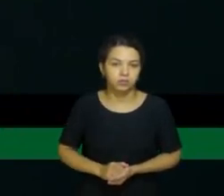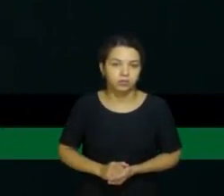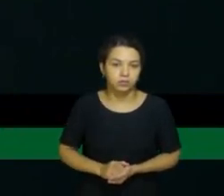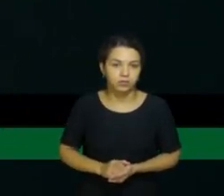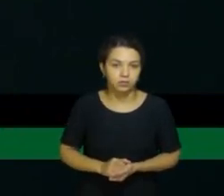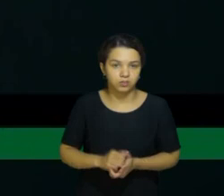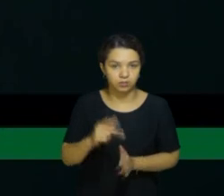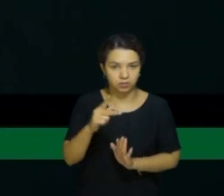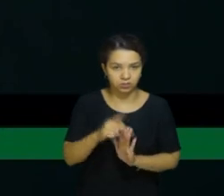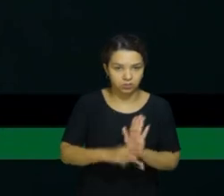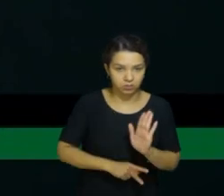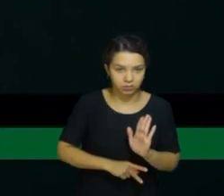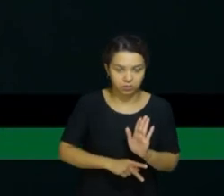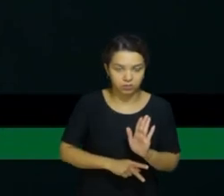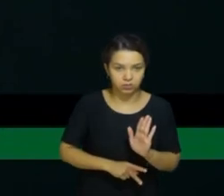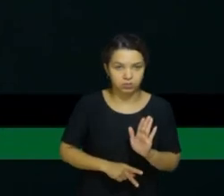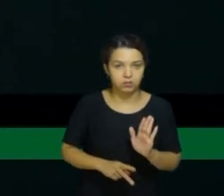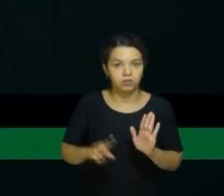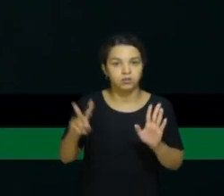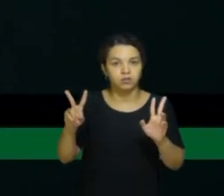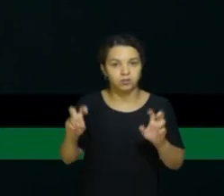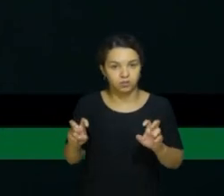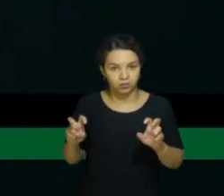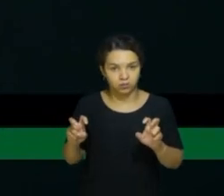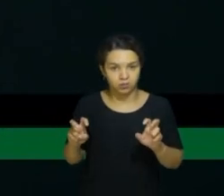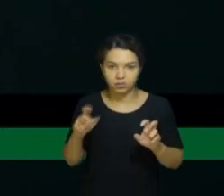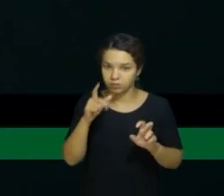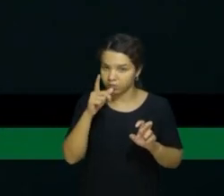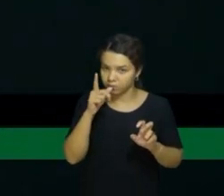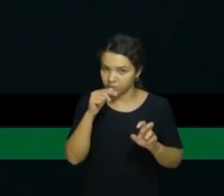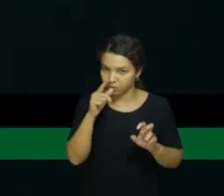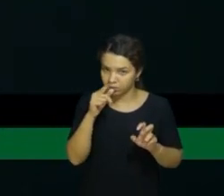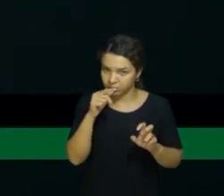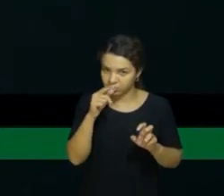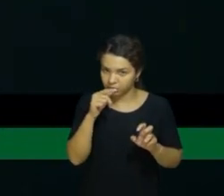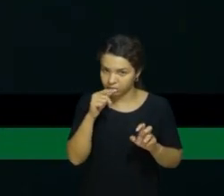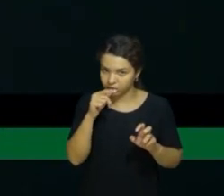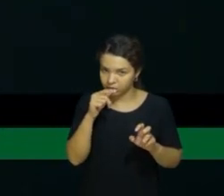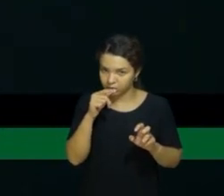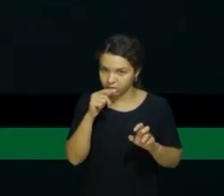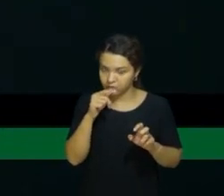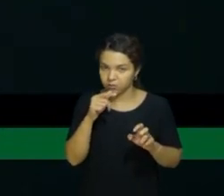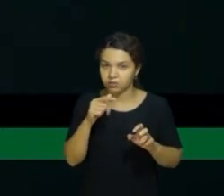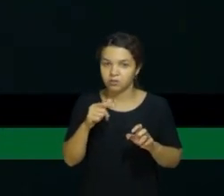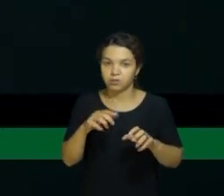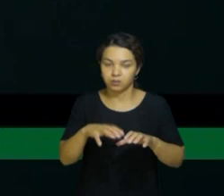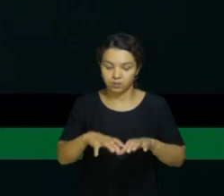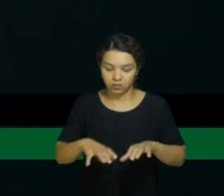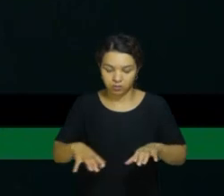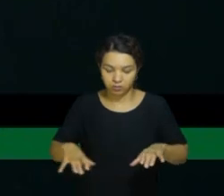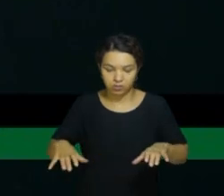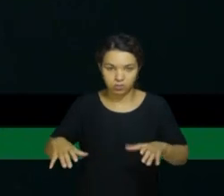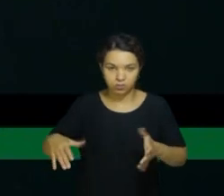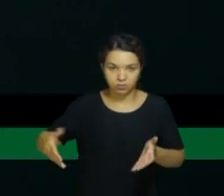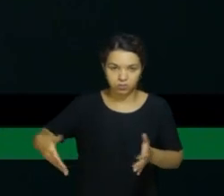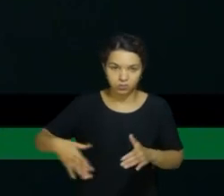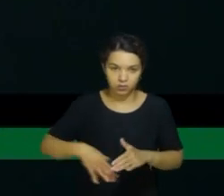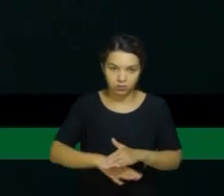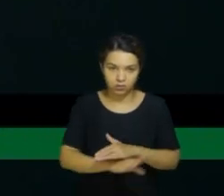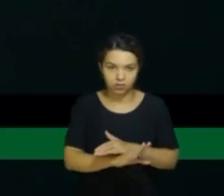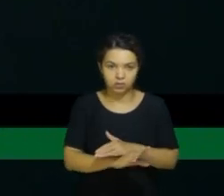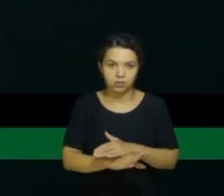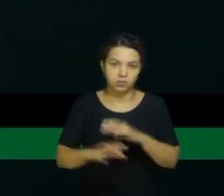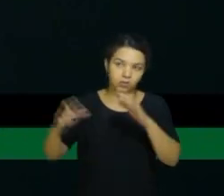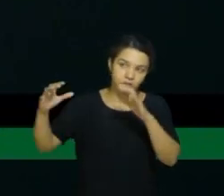desse sistema da captação e retenção das águas pluviais